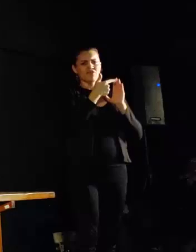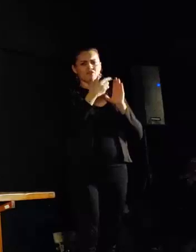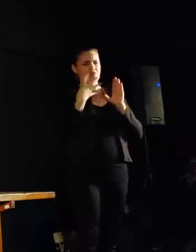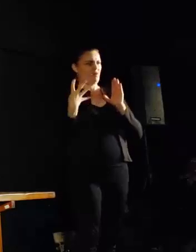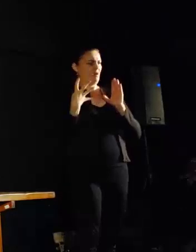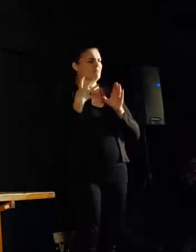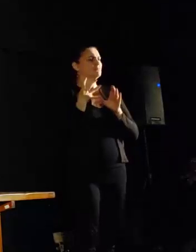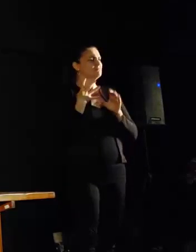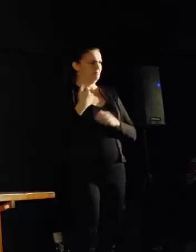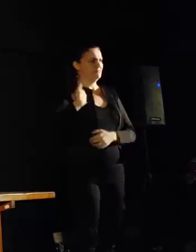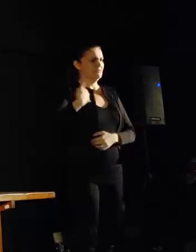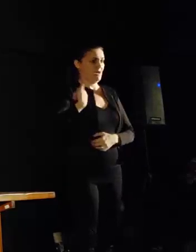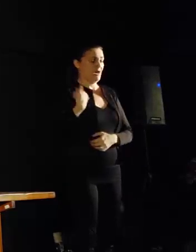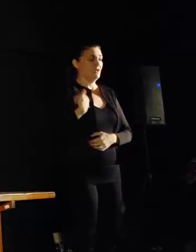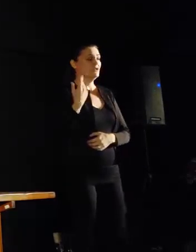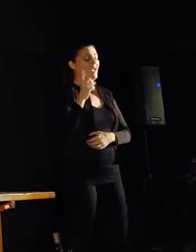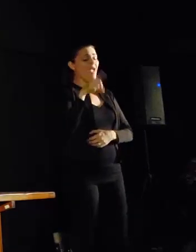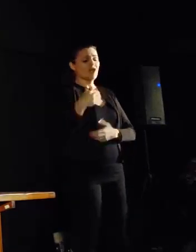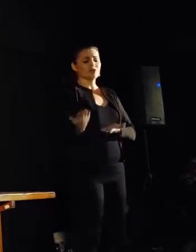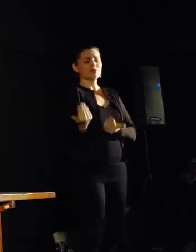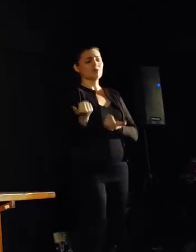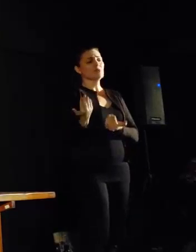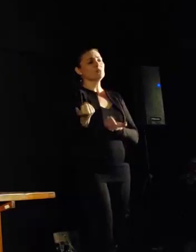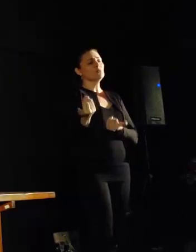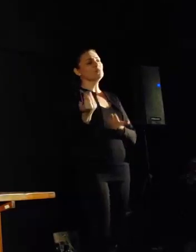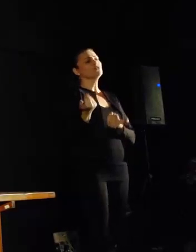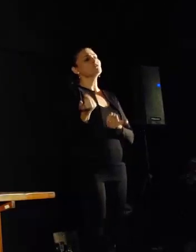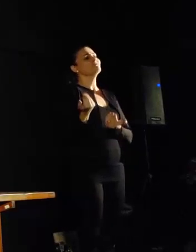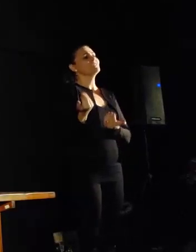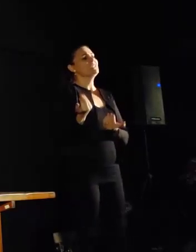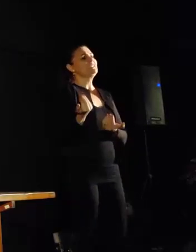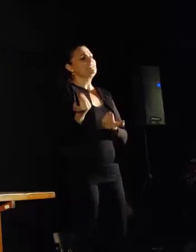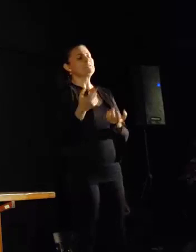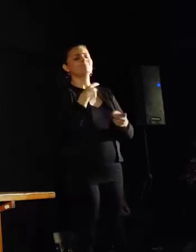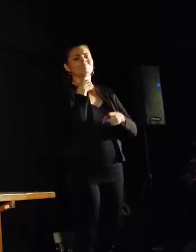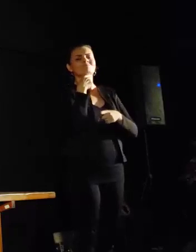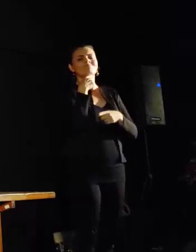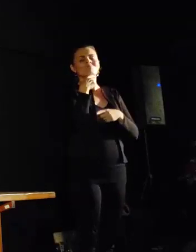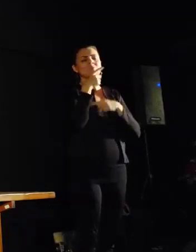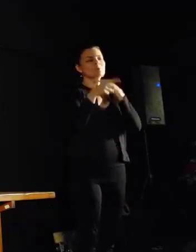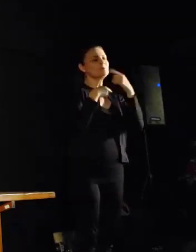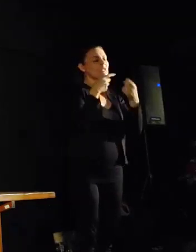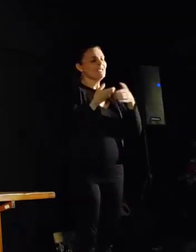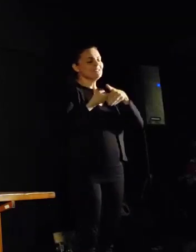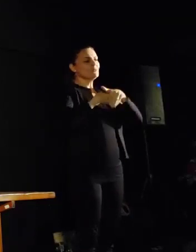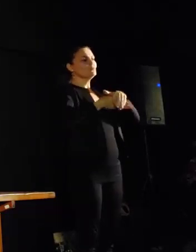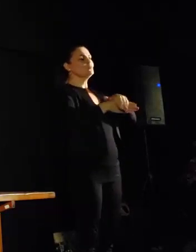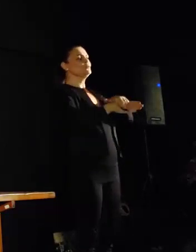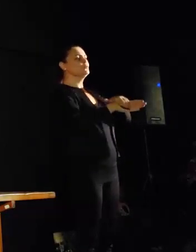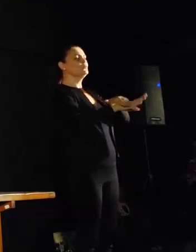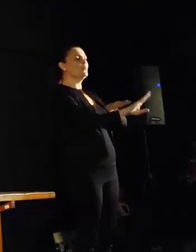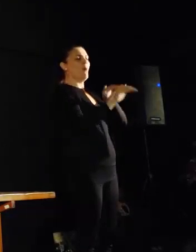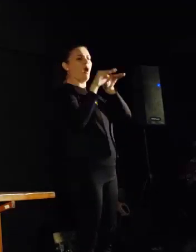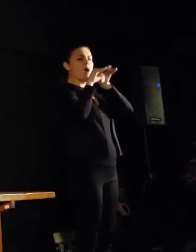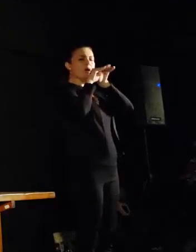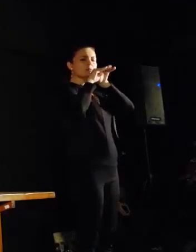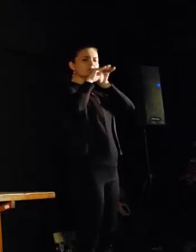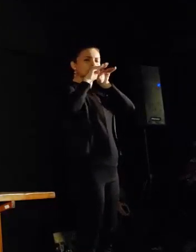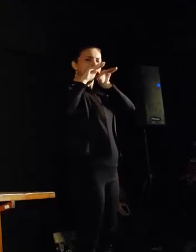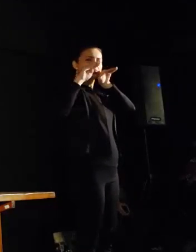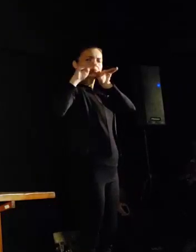alguma, na sua grande maioria, de se acostumar com um horizonte, que é um